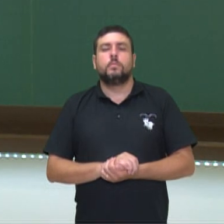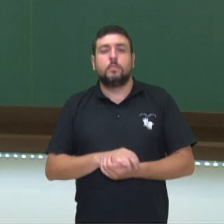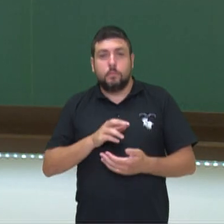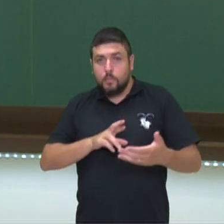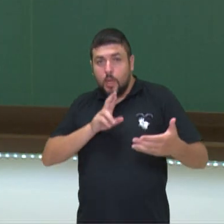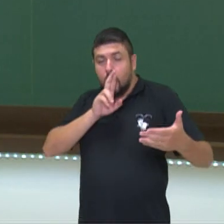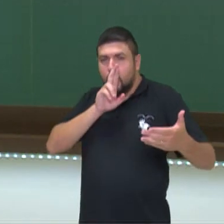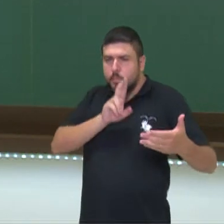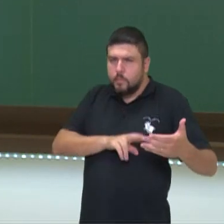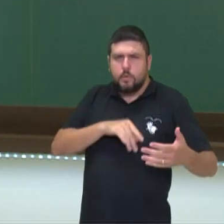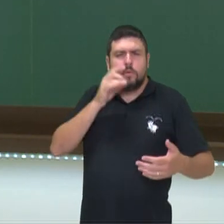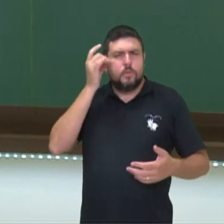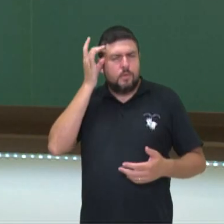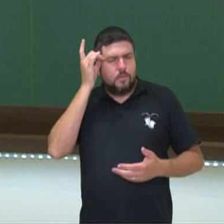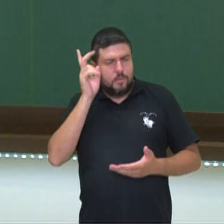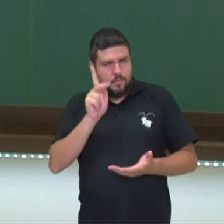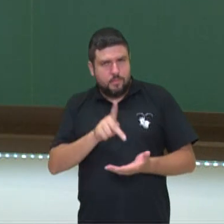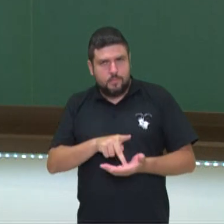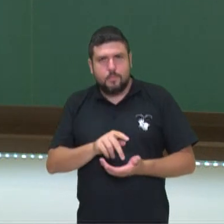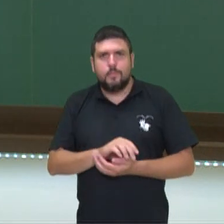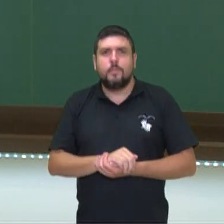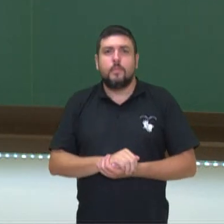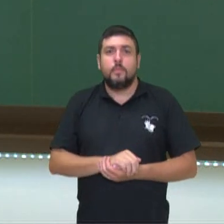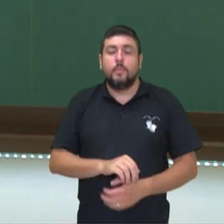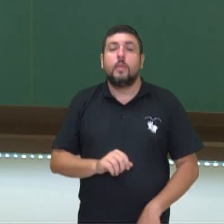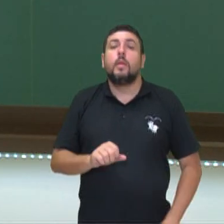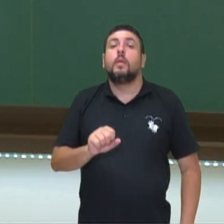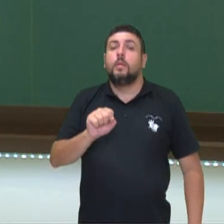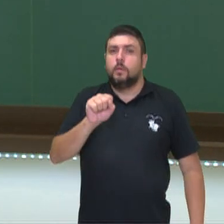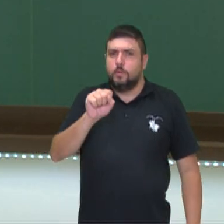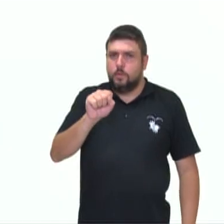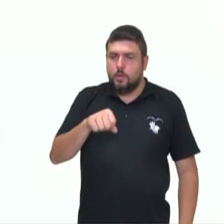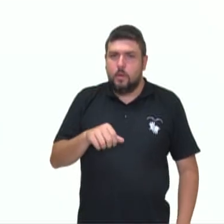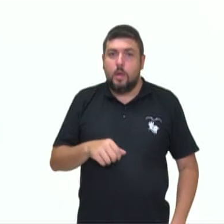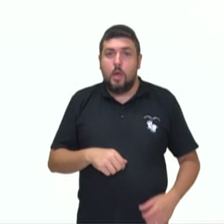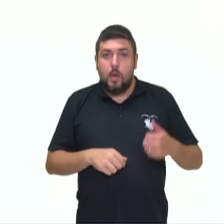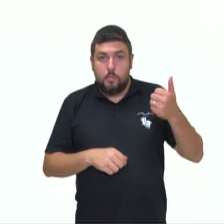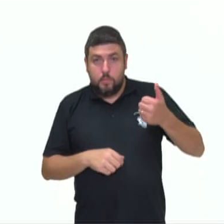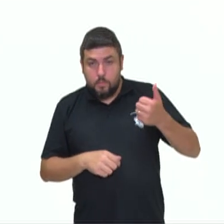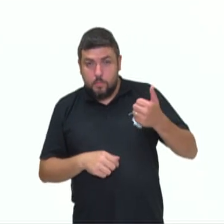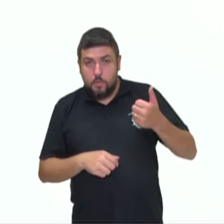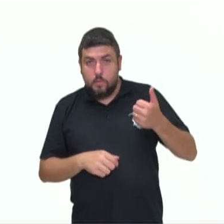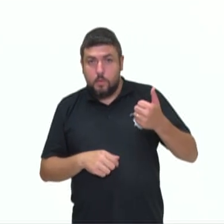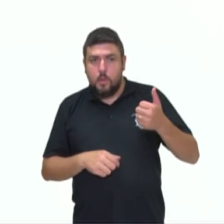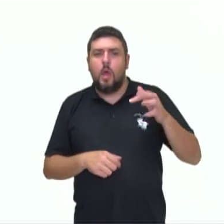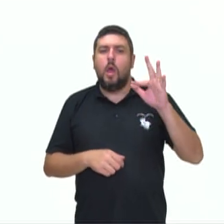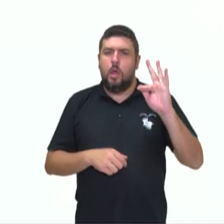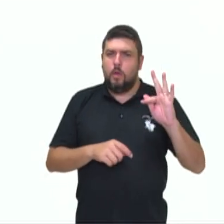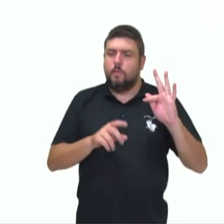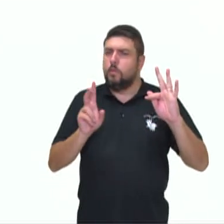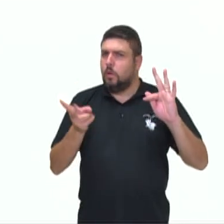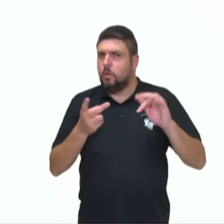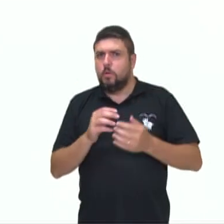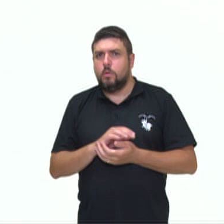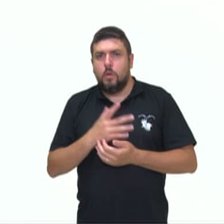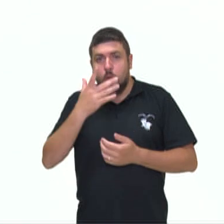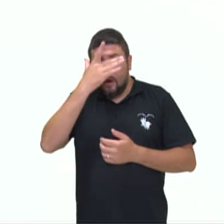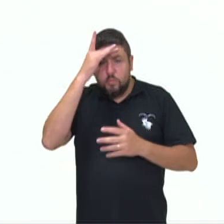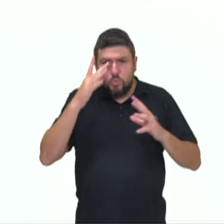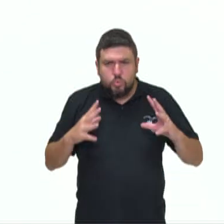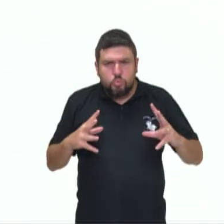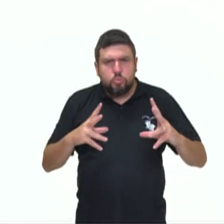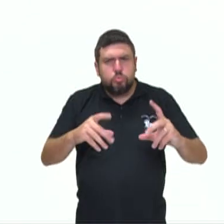Respondeu? Estava fácil, né? Sim, F na primeira, porque todas as pessoas que